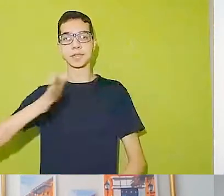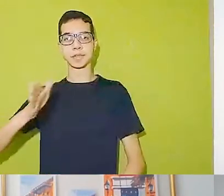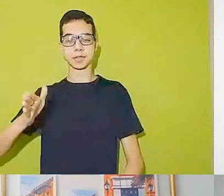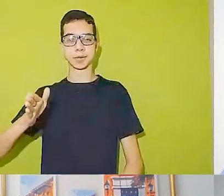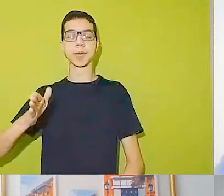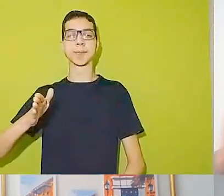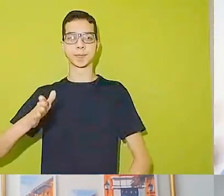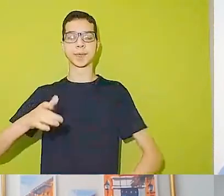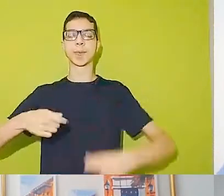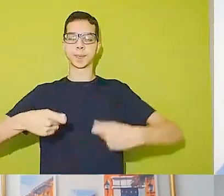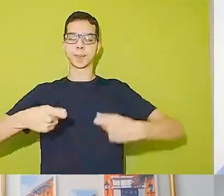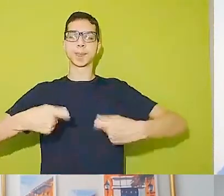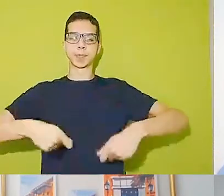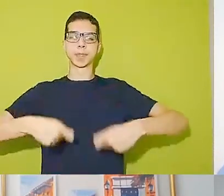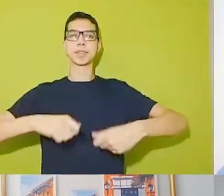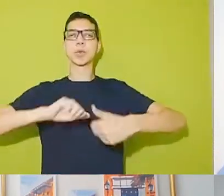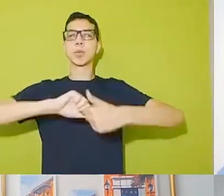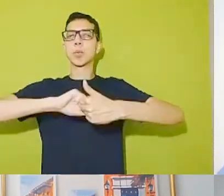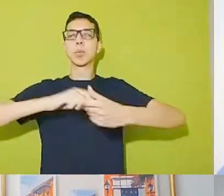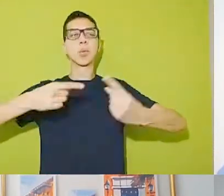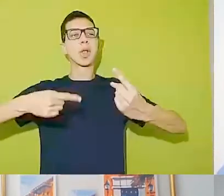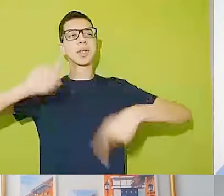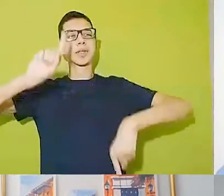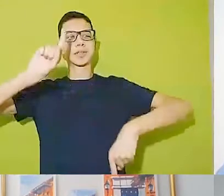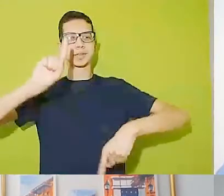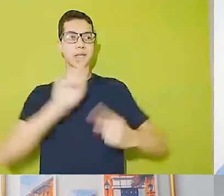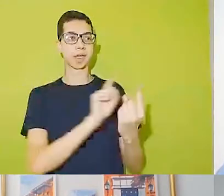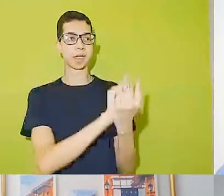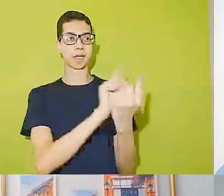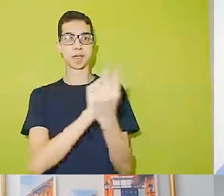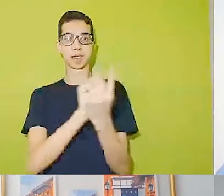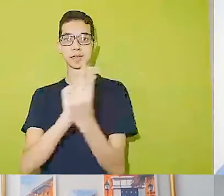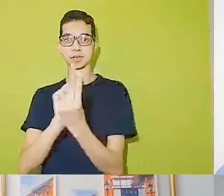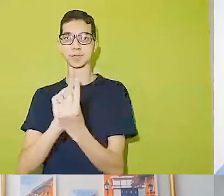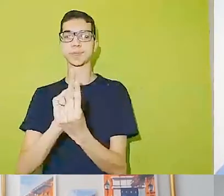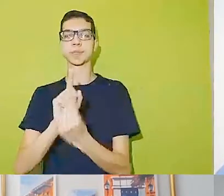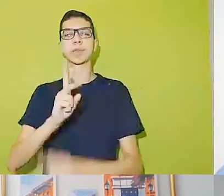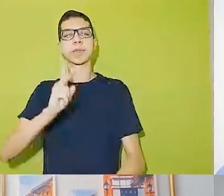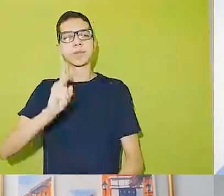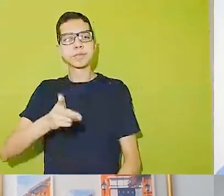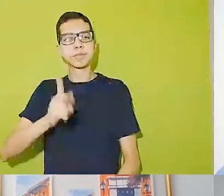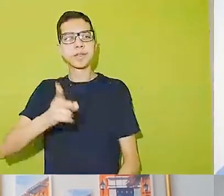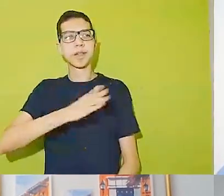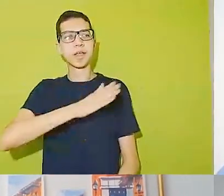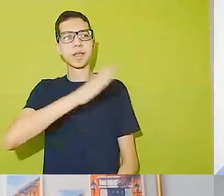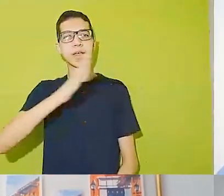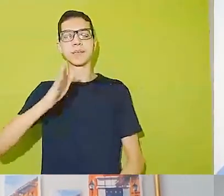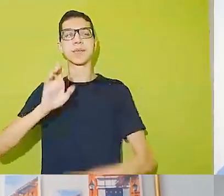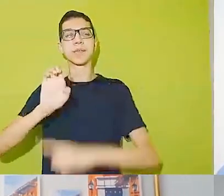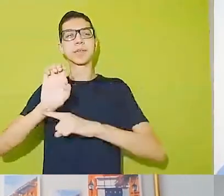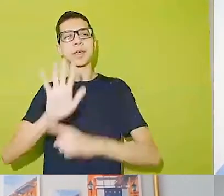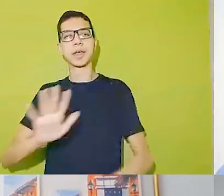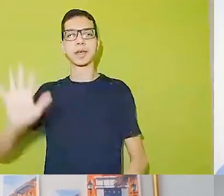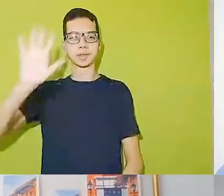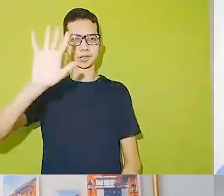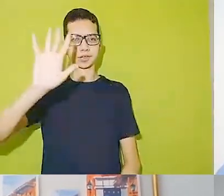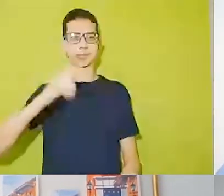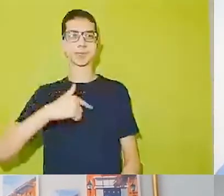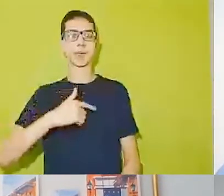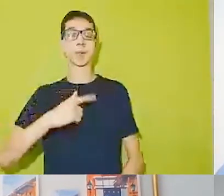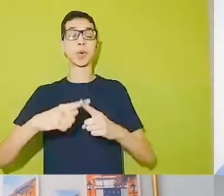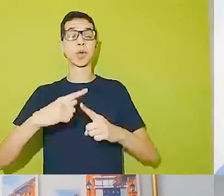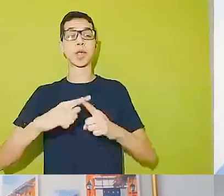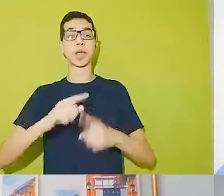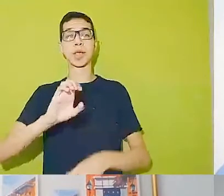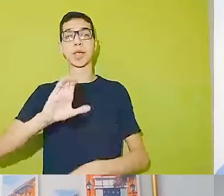atendimento e que a gente possa cada vez mais conseguir atuar em rede, como propõe o ECA, né? E